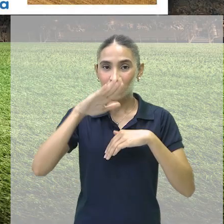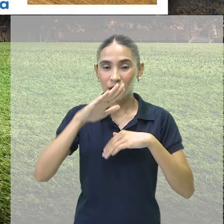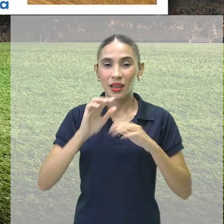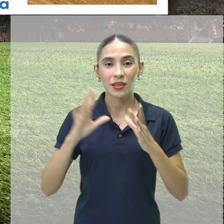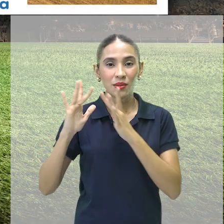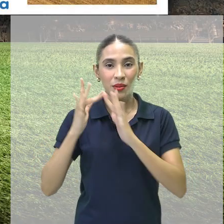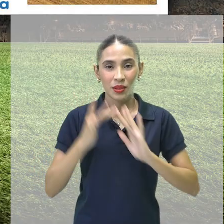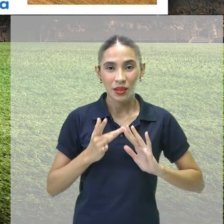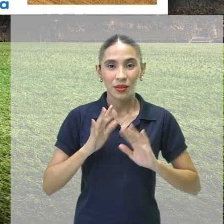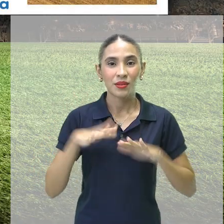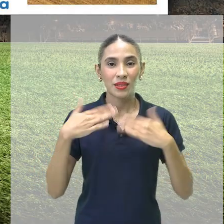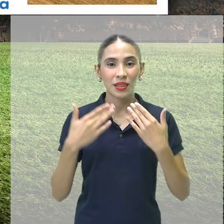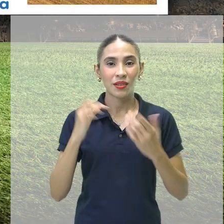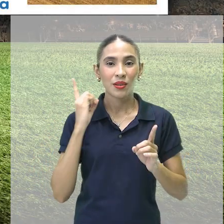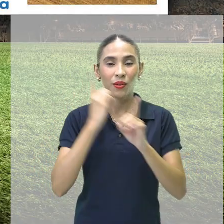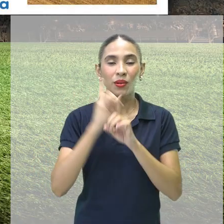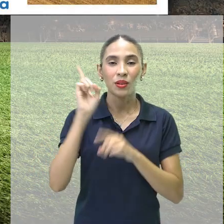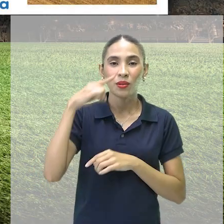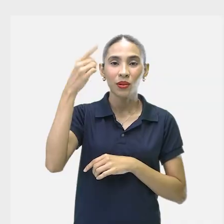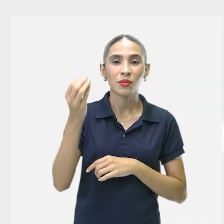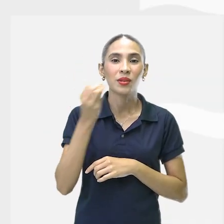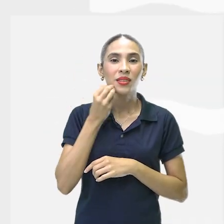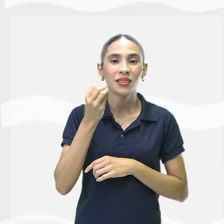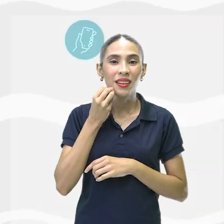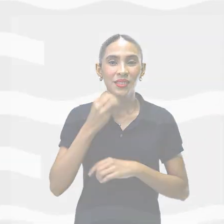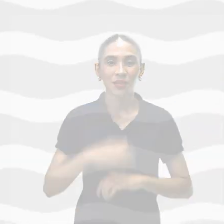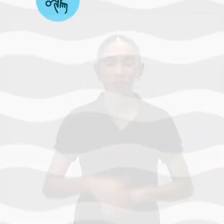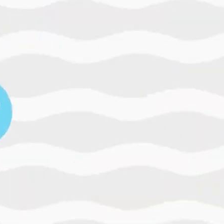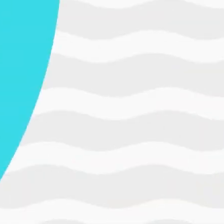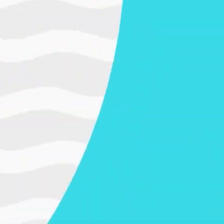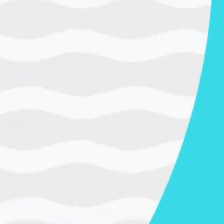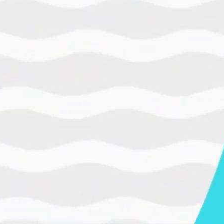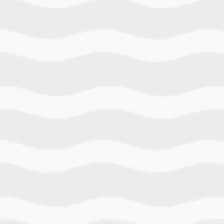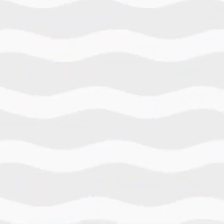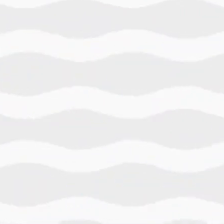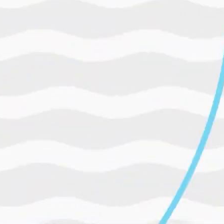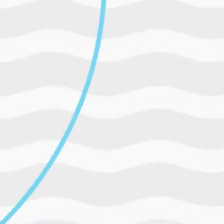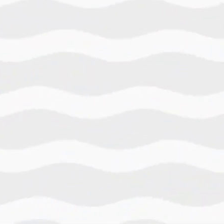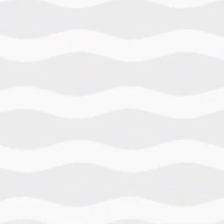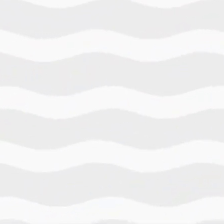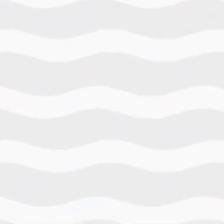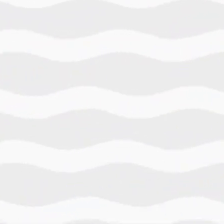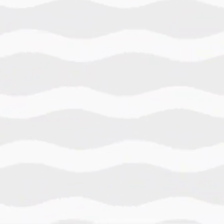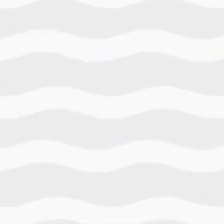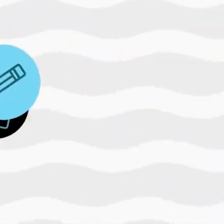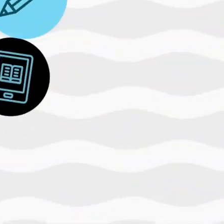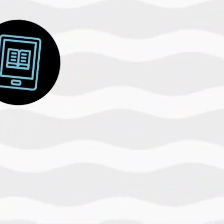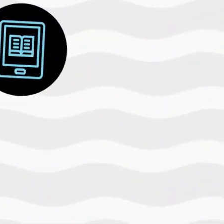conteúdo e a gente se encontra numa próxima oportunidade.